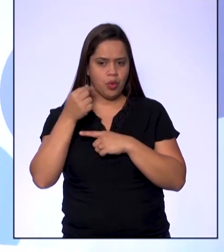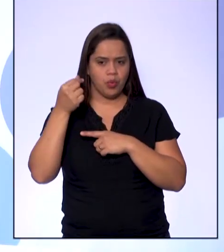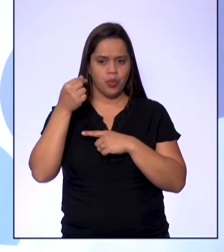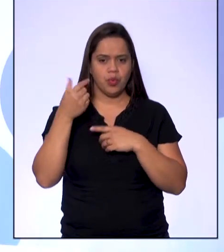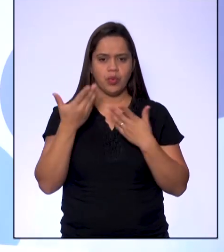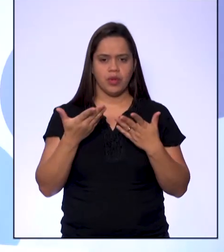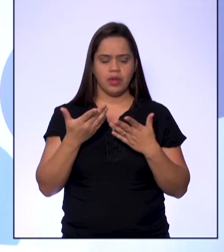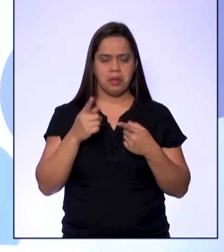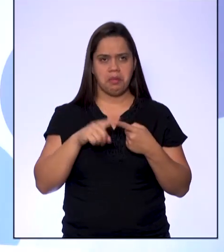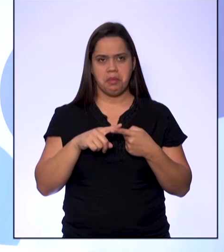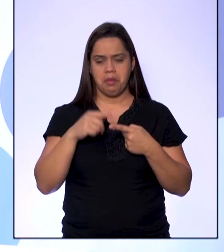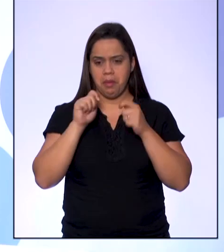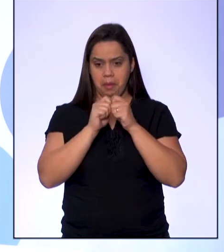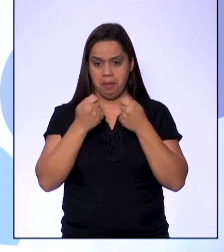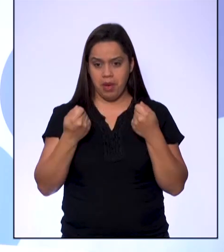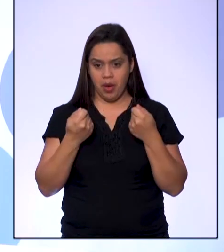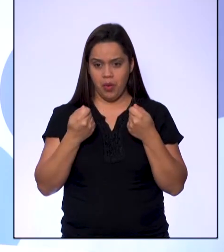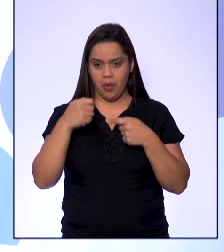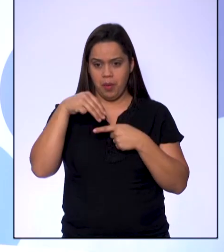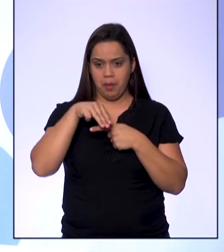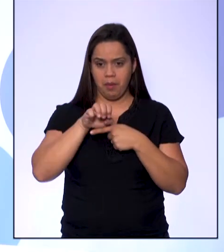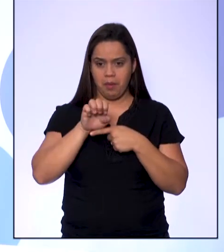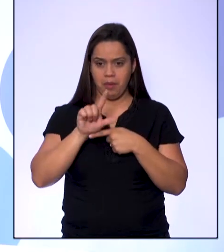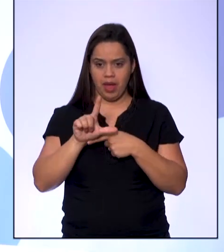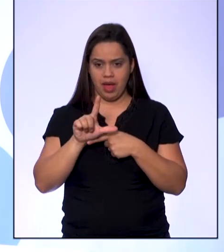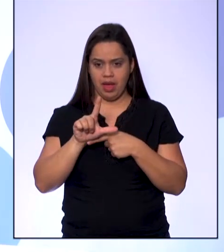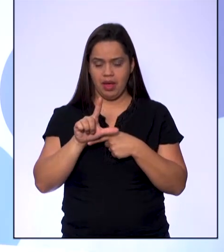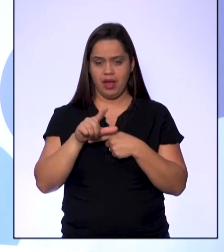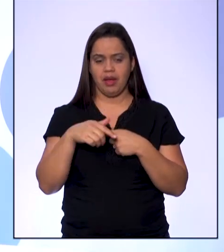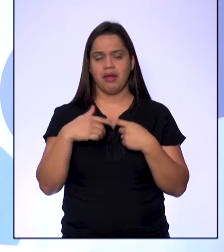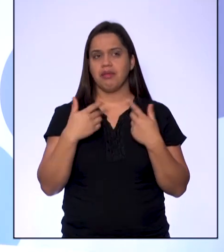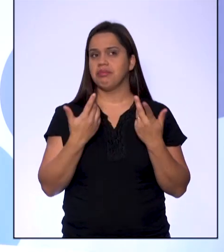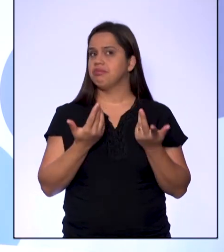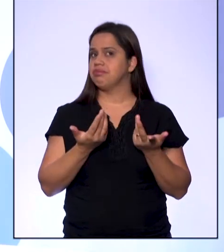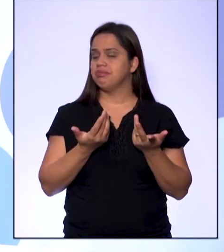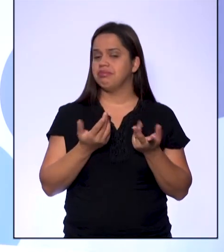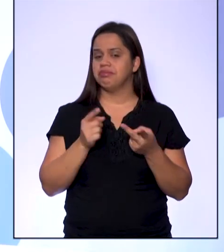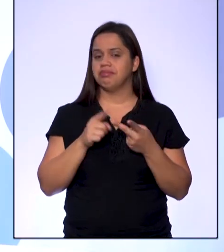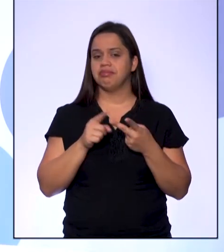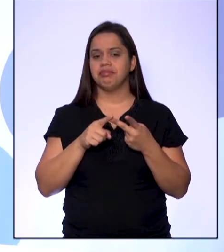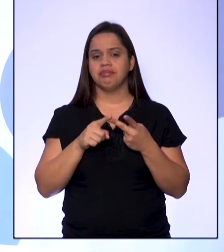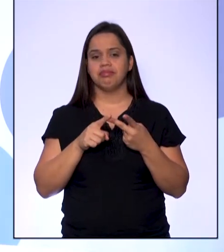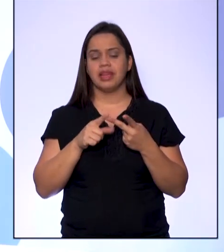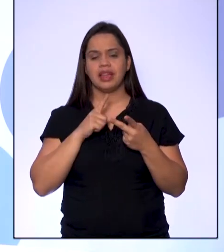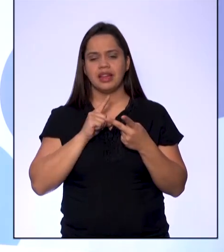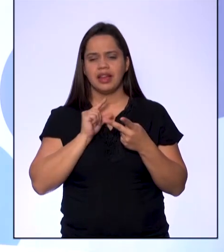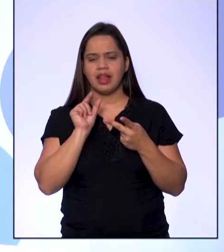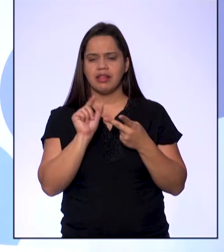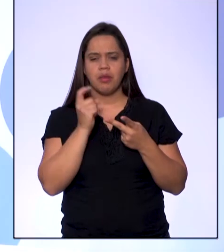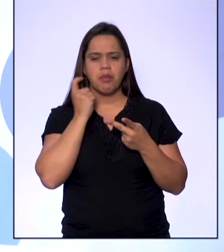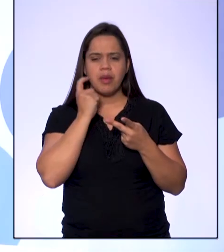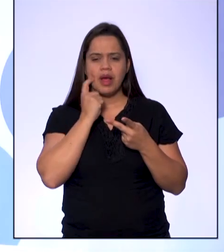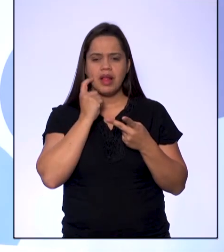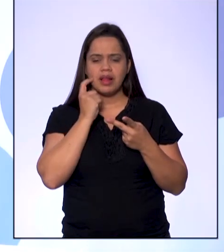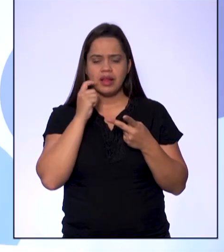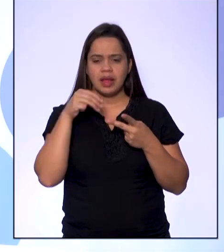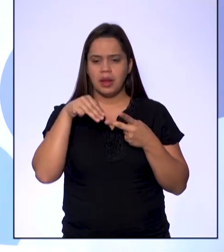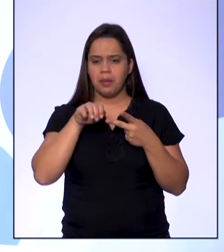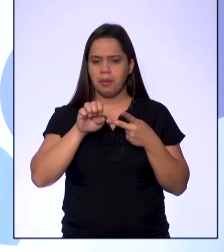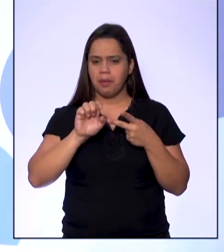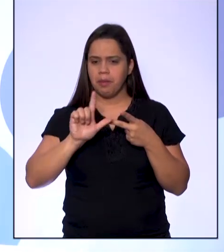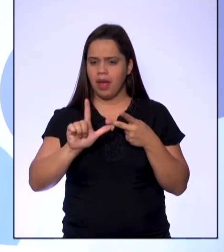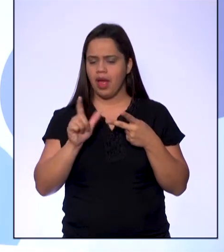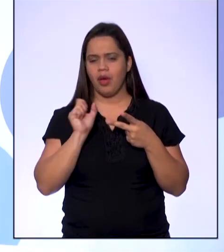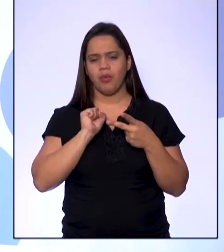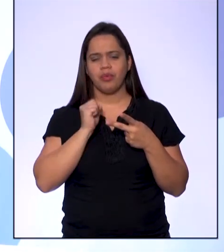é pão de mel? Pão de mel? Pão de mel? Que mais? A base de mel? Deixa eu ver o que mais. Tem aquelas balinhas que eu adoro, né? Balinhas de mel, né? São